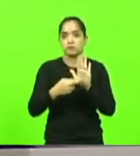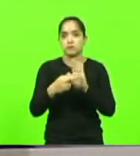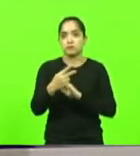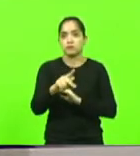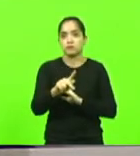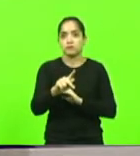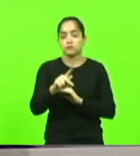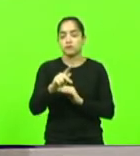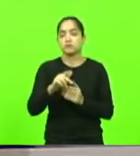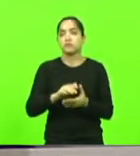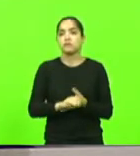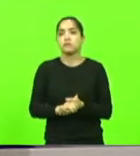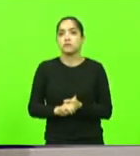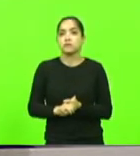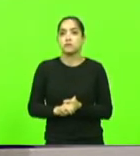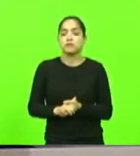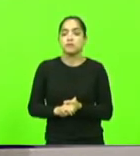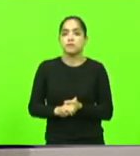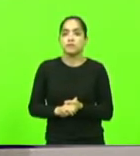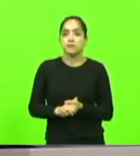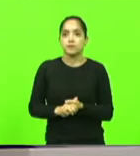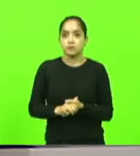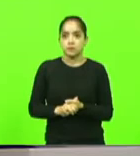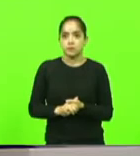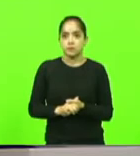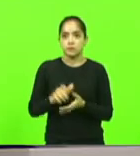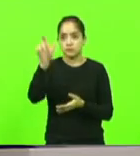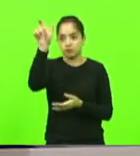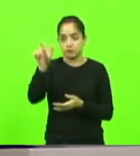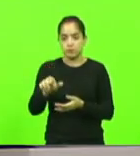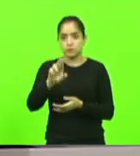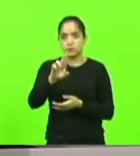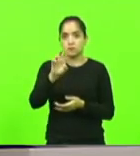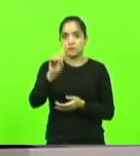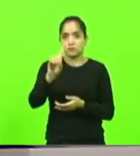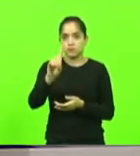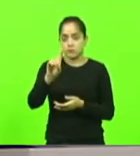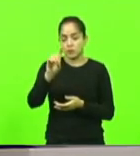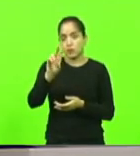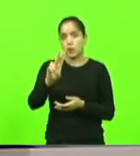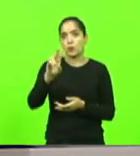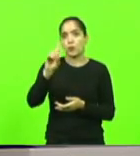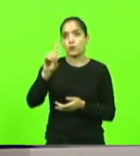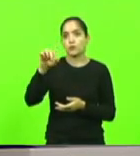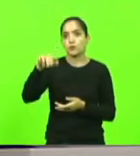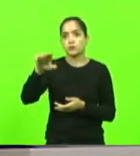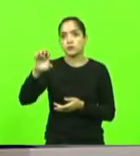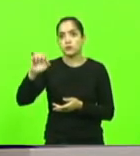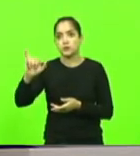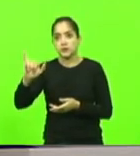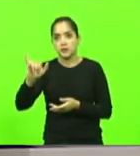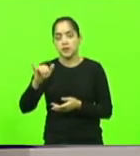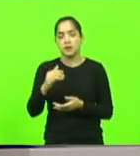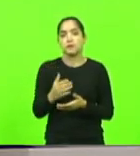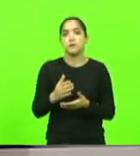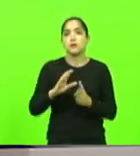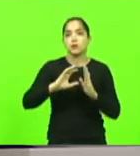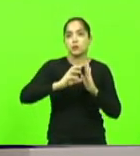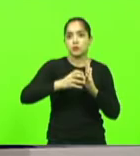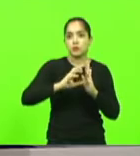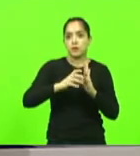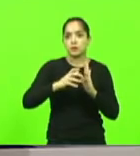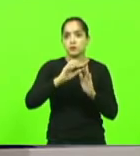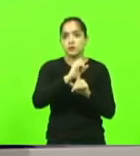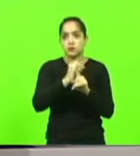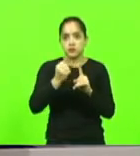uso de suas atribuições, convoca o cidadão Rudinei Luiz Floriano, primeiro suplente do Partido Social Liberal, para